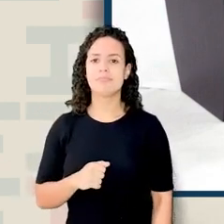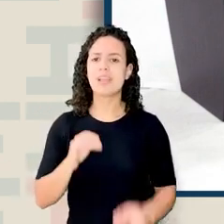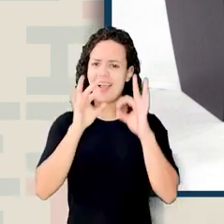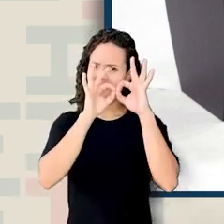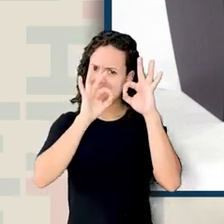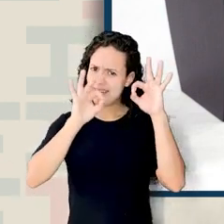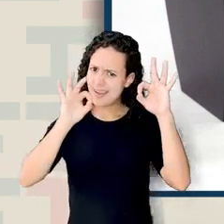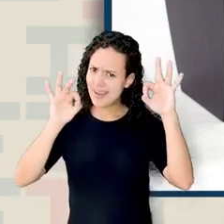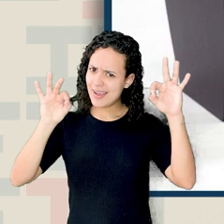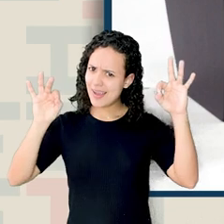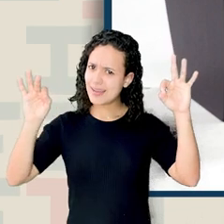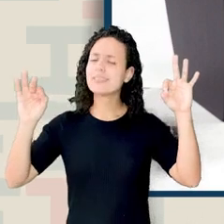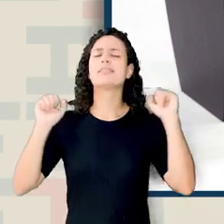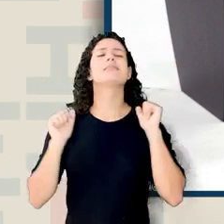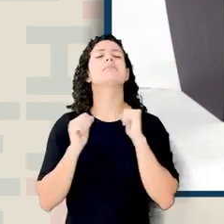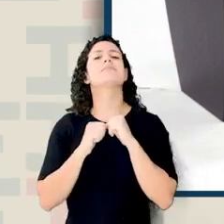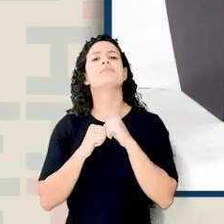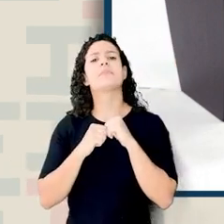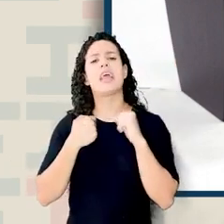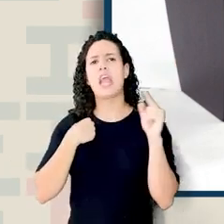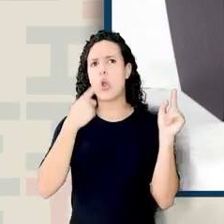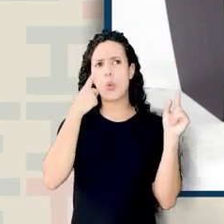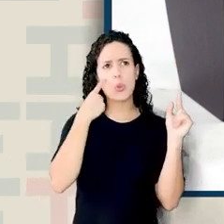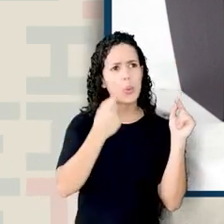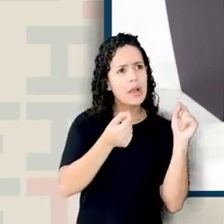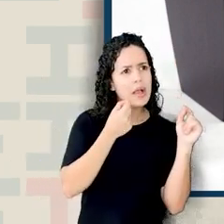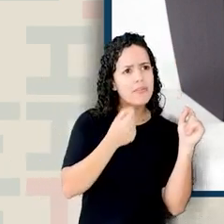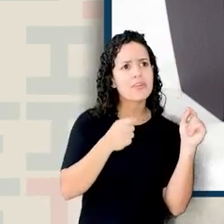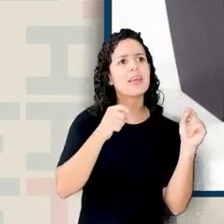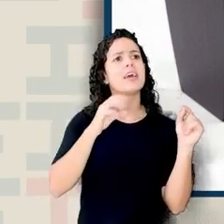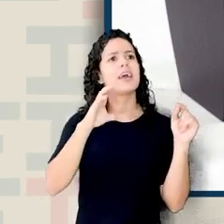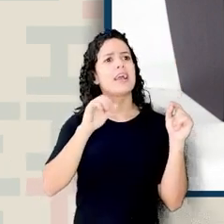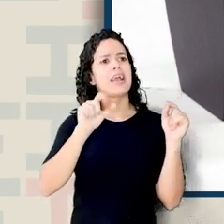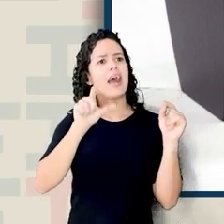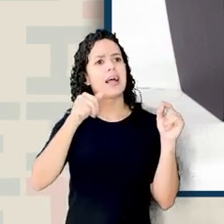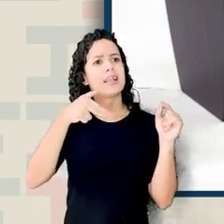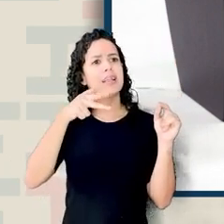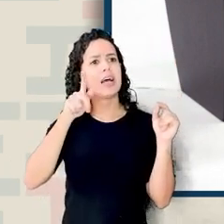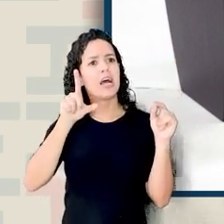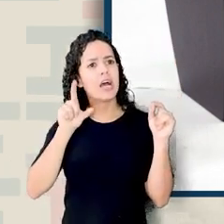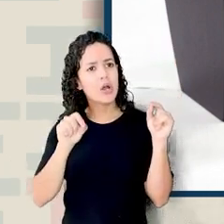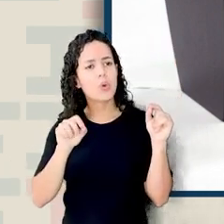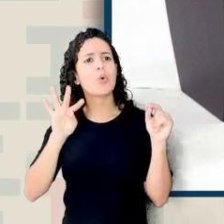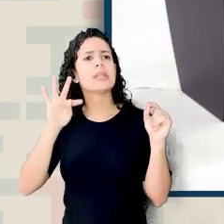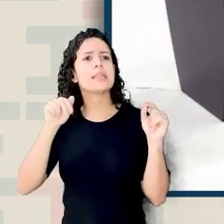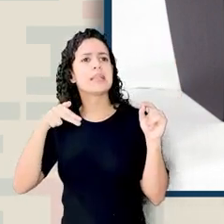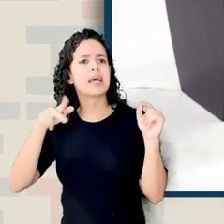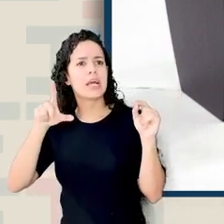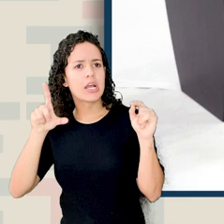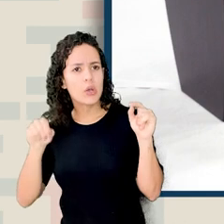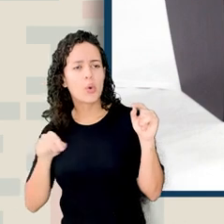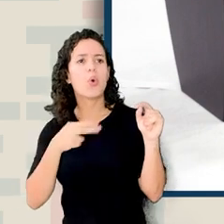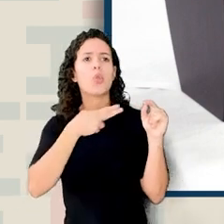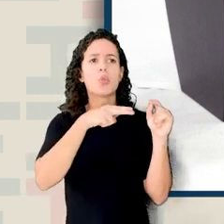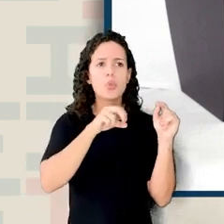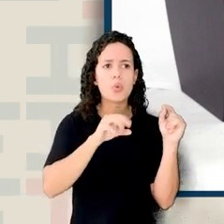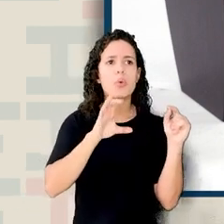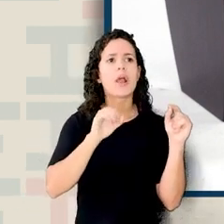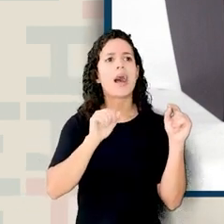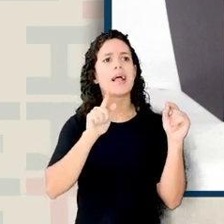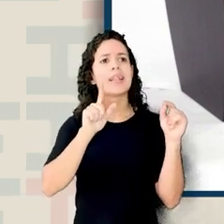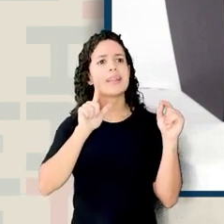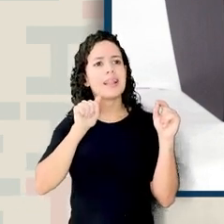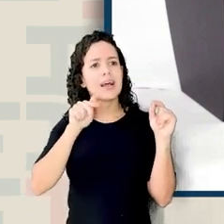calango-tango no calango da lacraia. Eu nunca vi calango-tango no calango da lacraia. Eu nunca